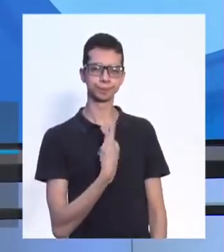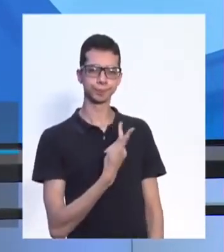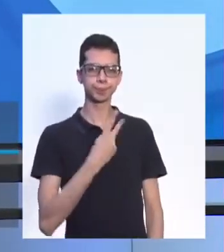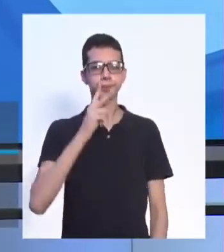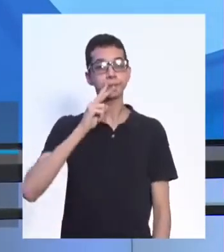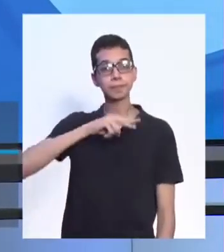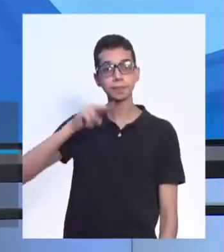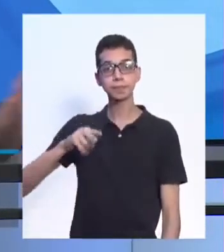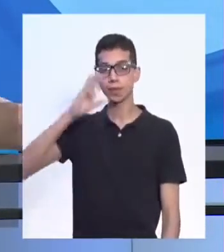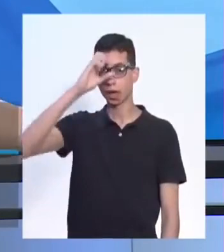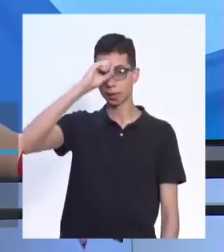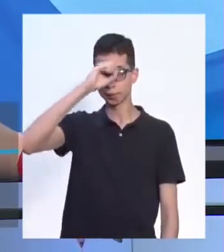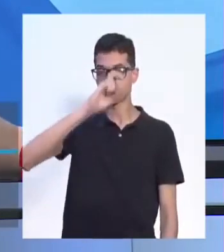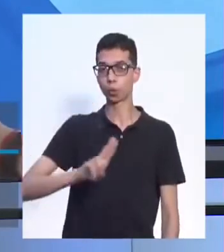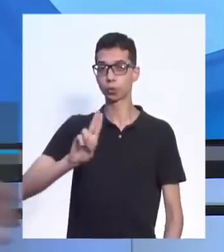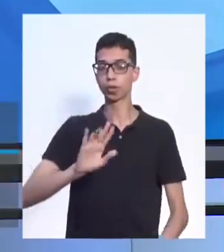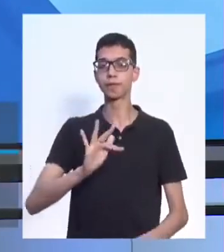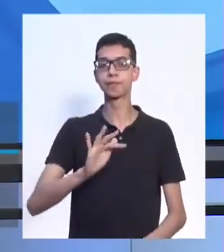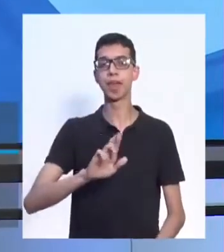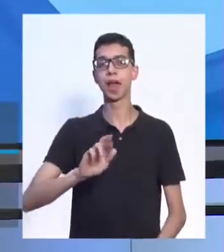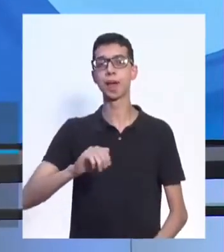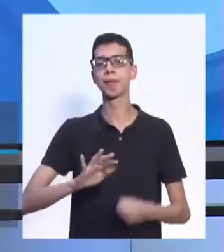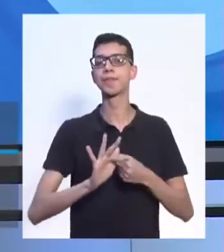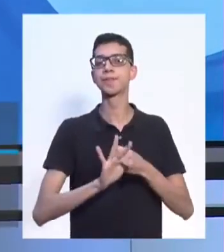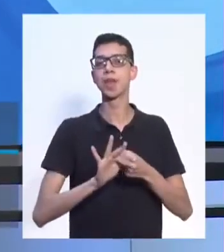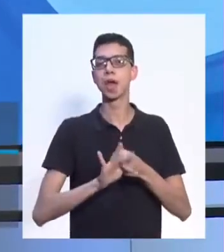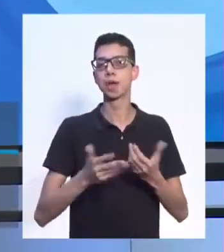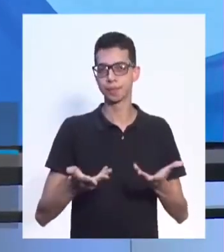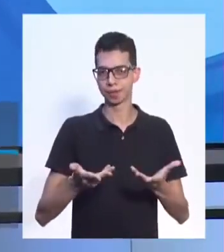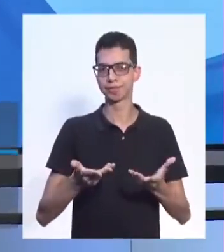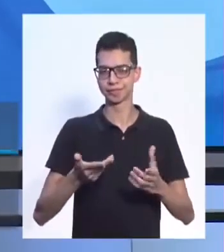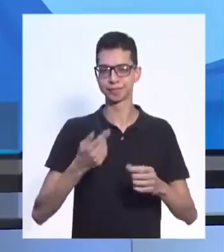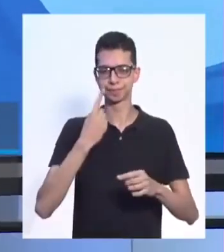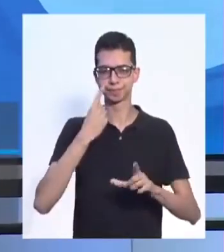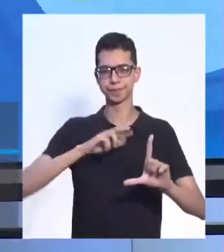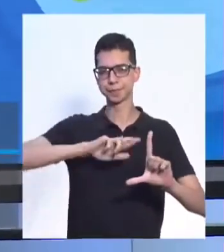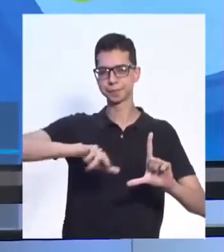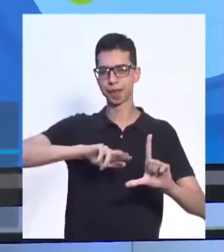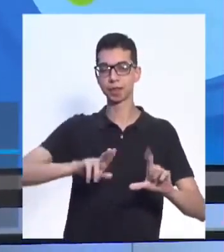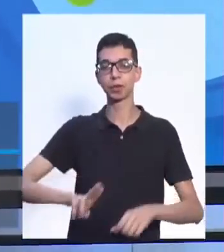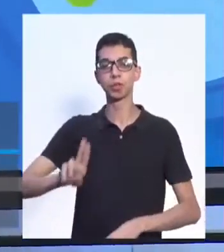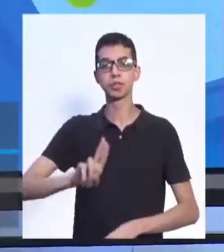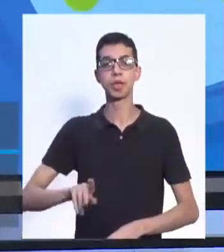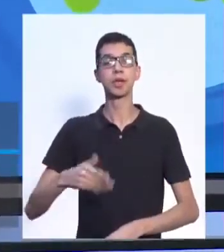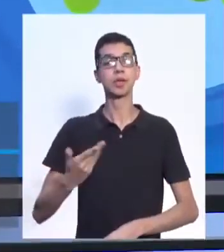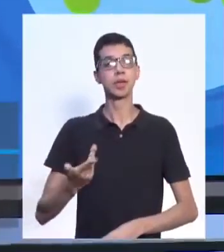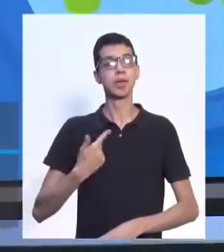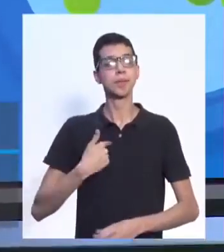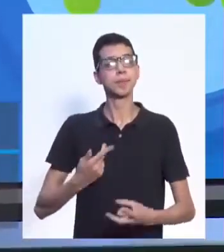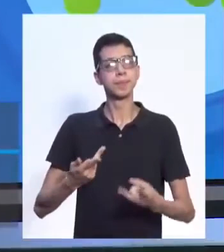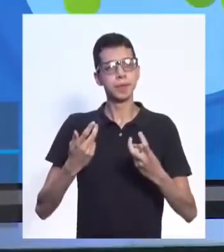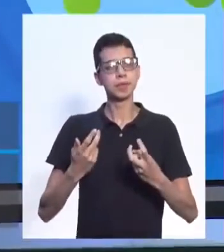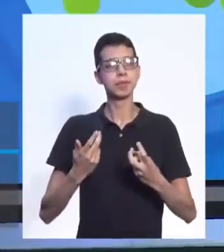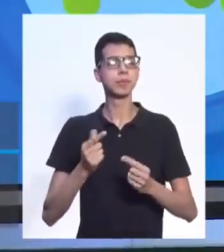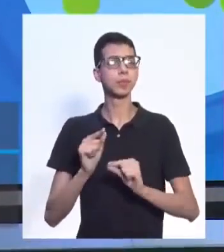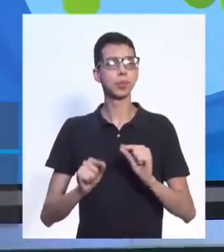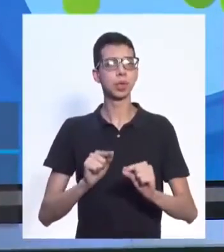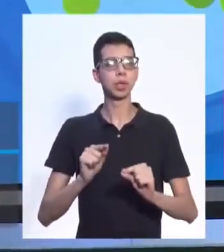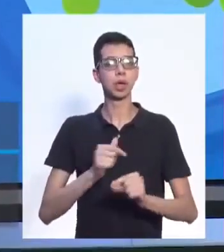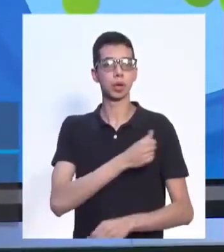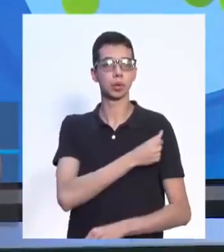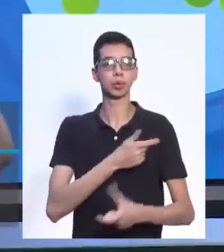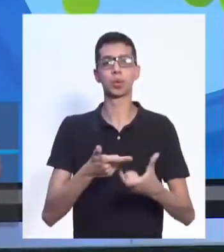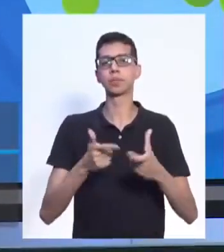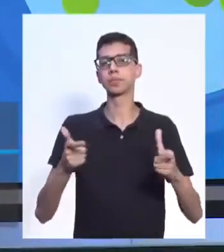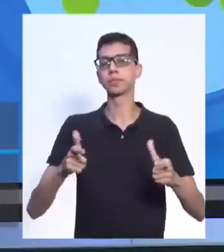está aprendendo a usar a ferramenta, que ela é nova para todo mundo. E a gente viu que alguns alunos mandaram dúvidas por lá, e a gente está pensando em esclarecer